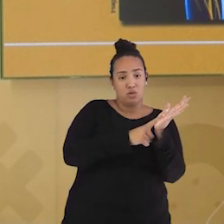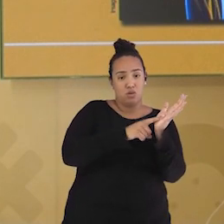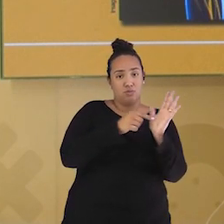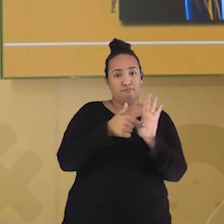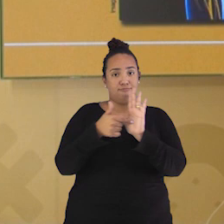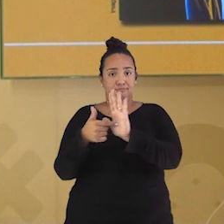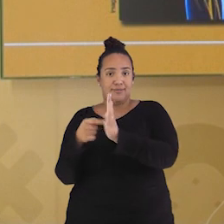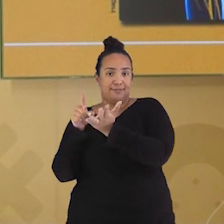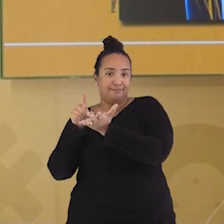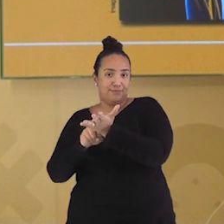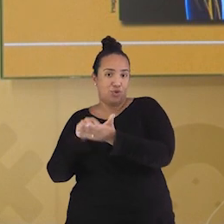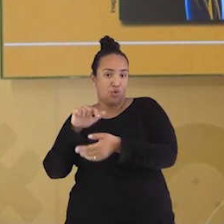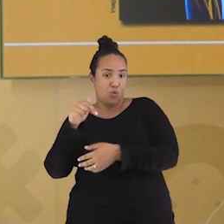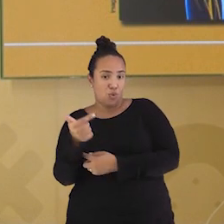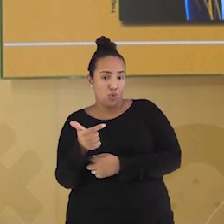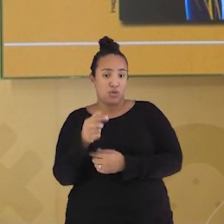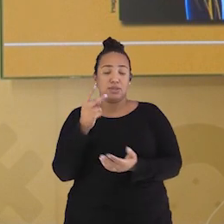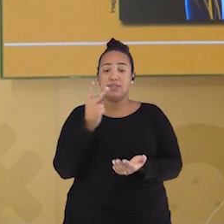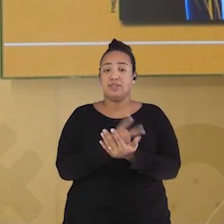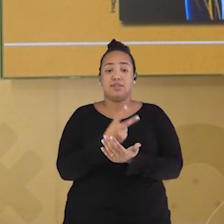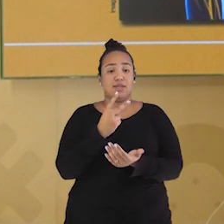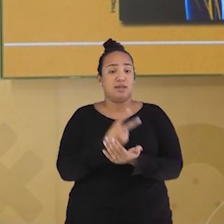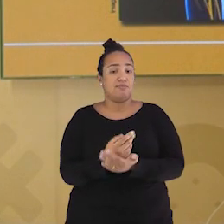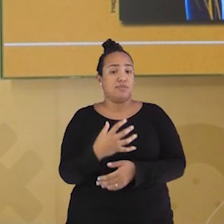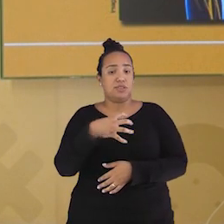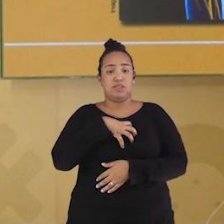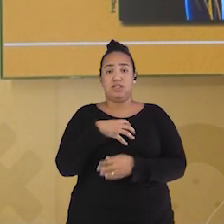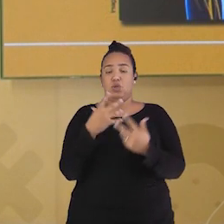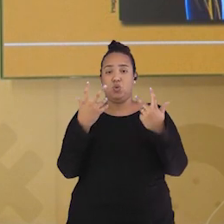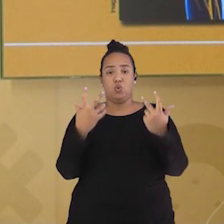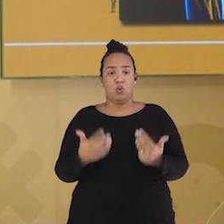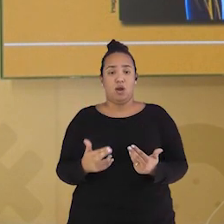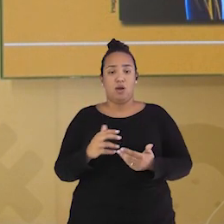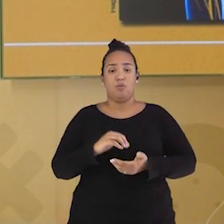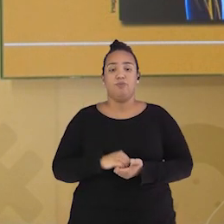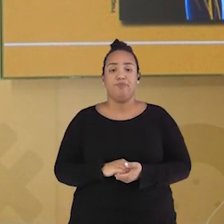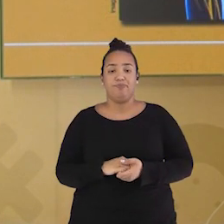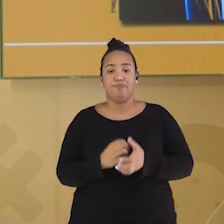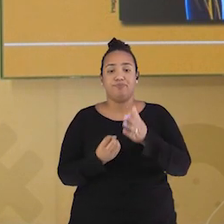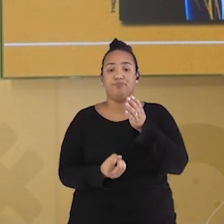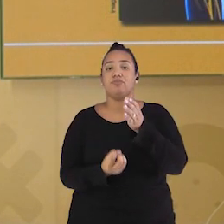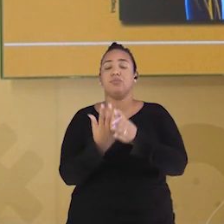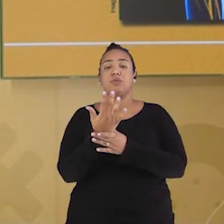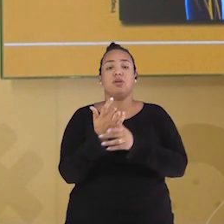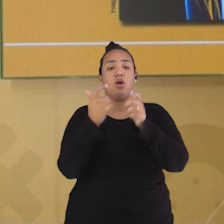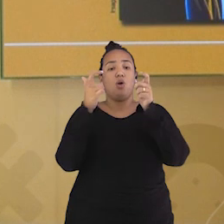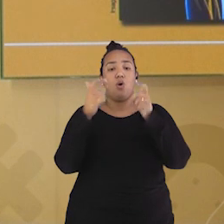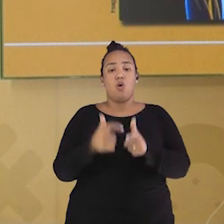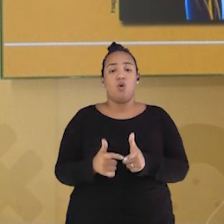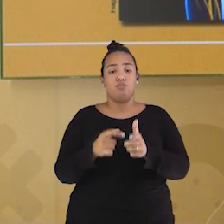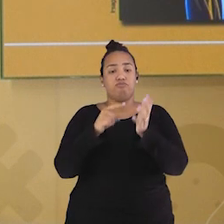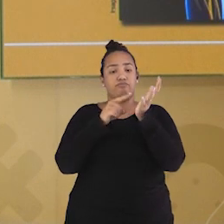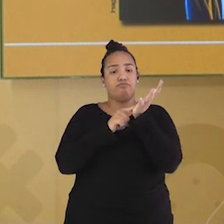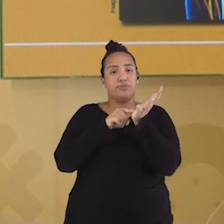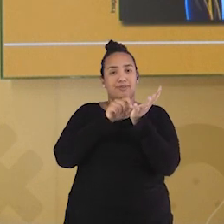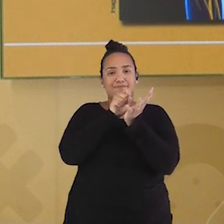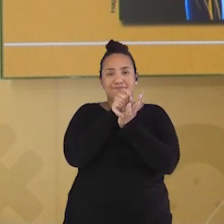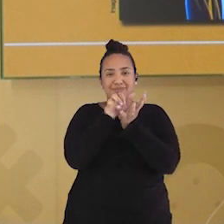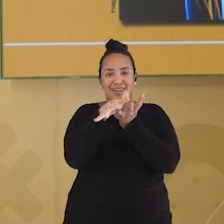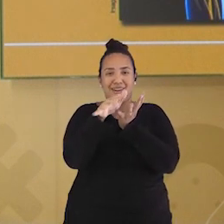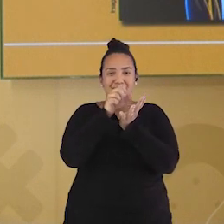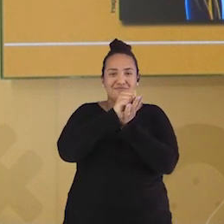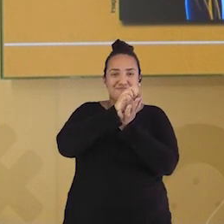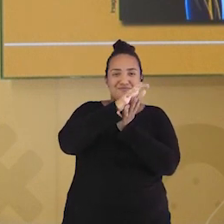outro e sempre terá o mesmo sentido, ou seja, origina-se nas ramificações dos dendritos